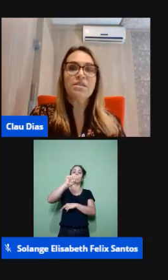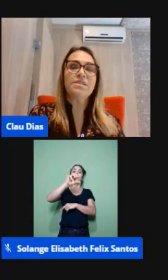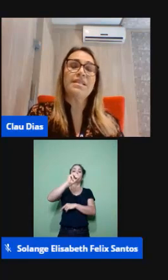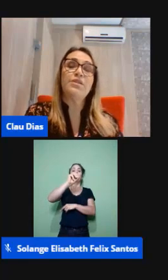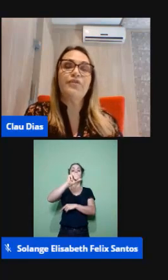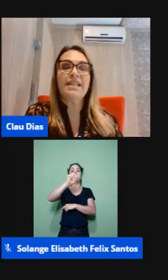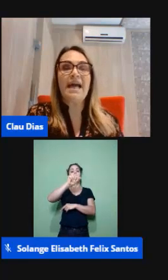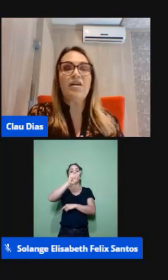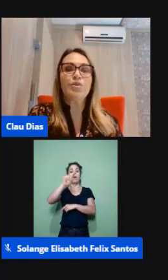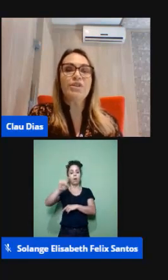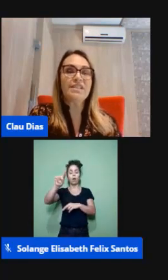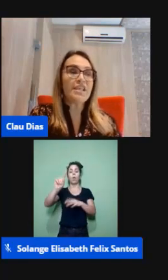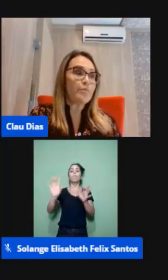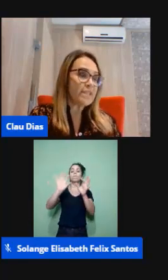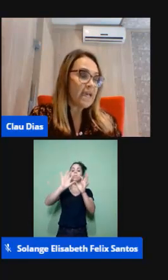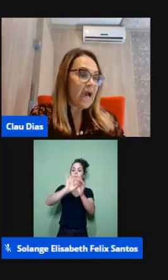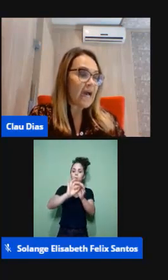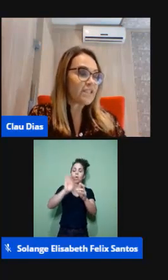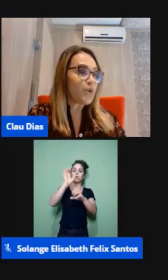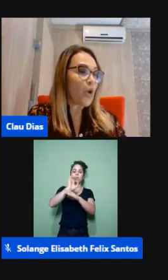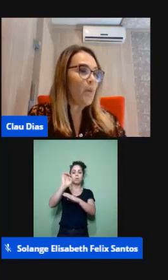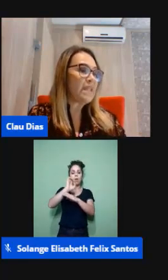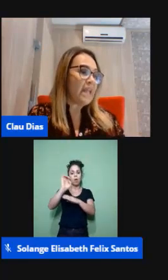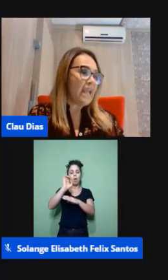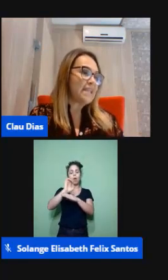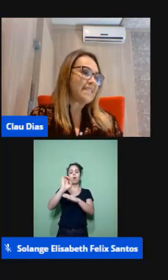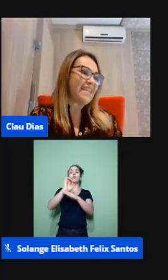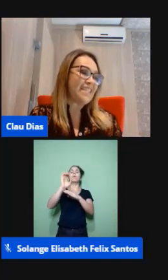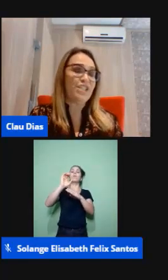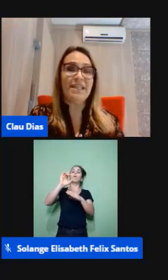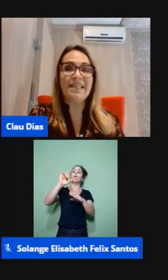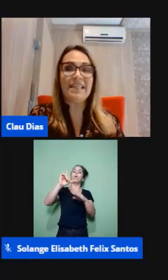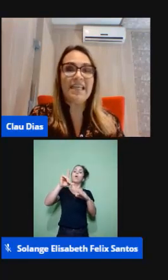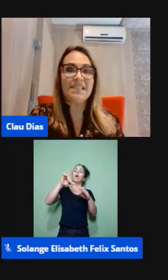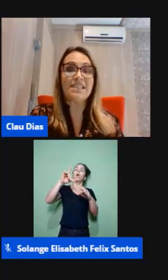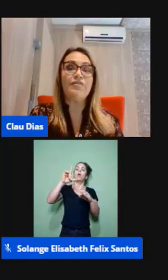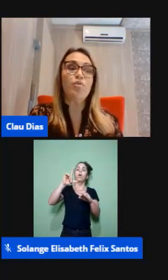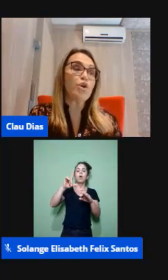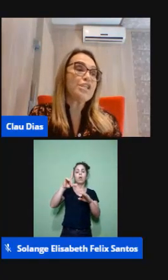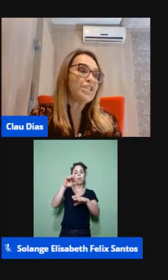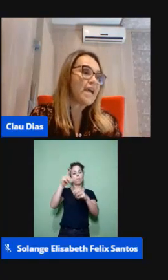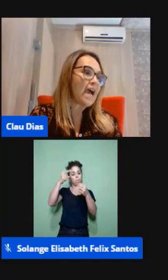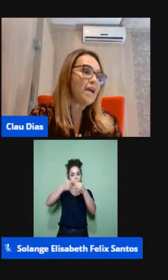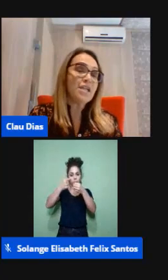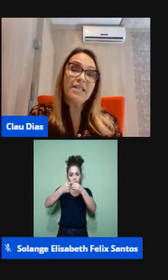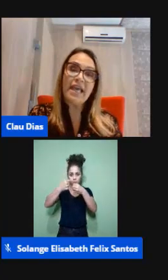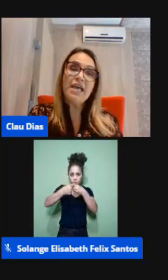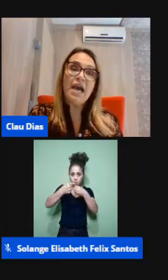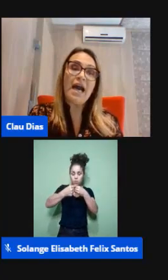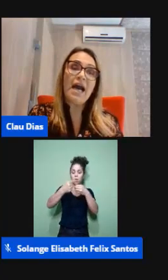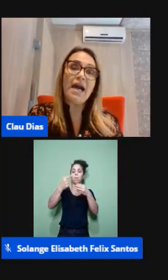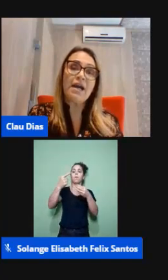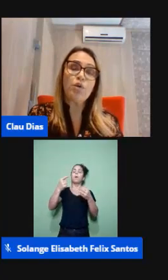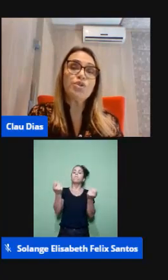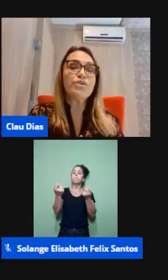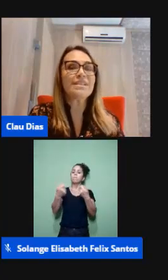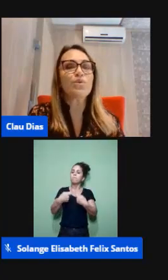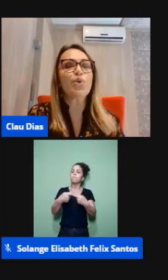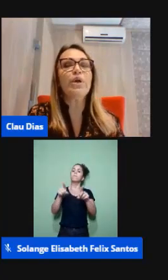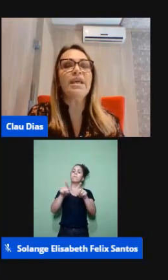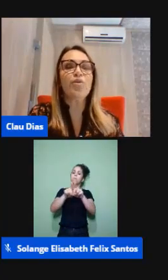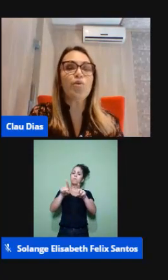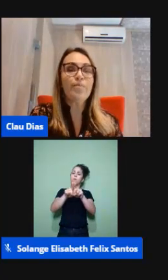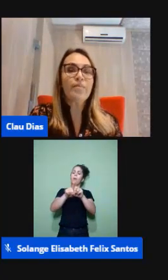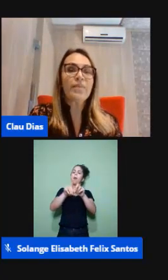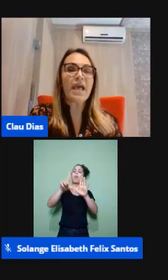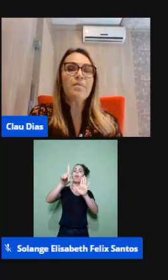né, Distrito Federal e os municípios, as competências e as diretrizes que vão nortear, né, a construção